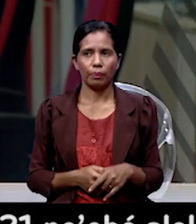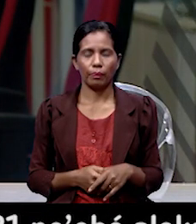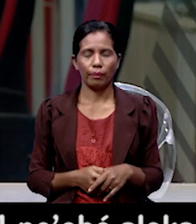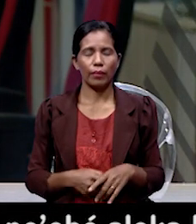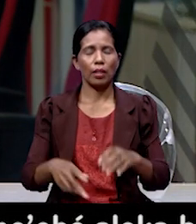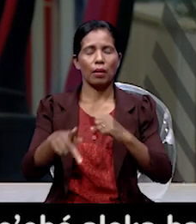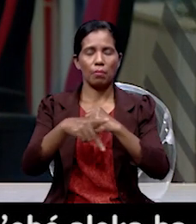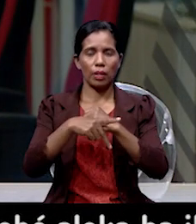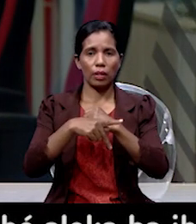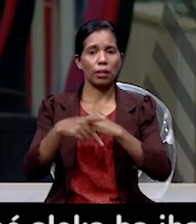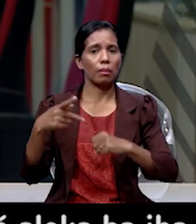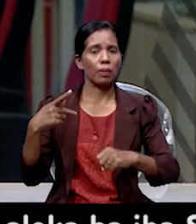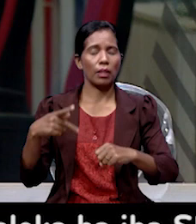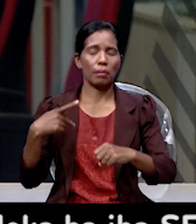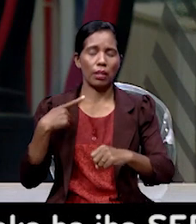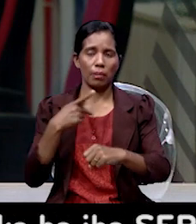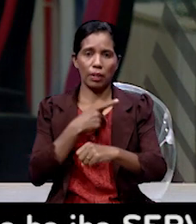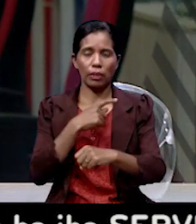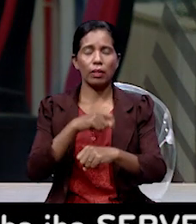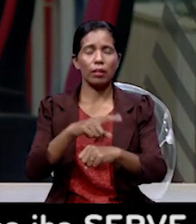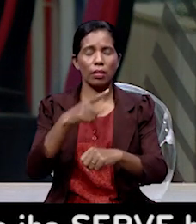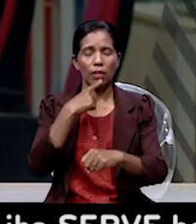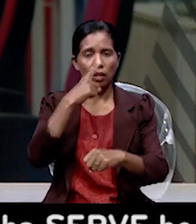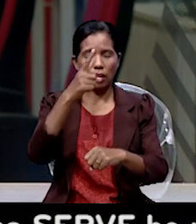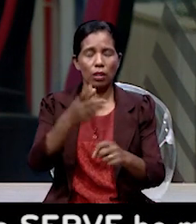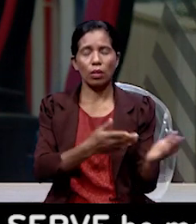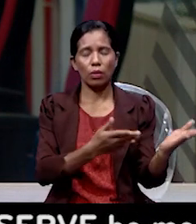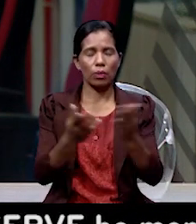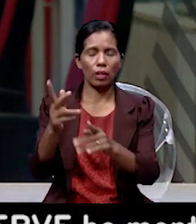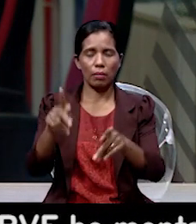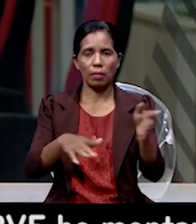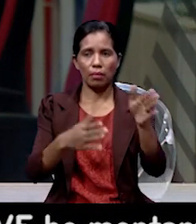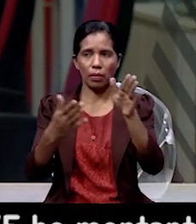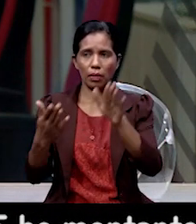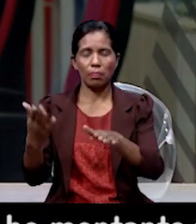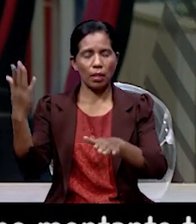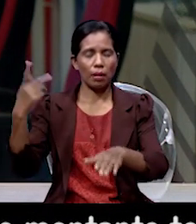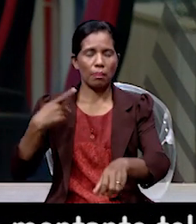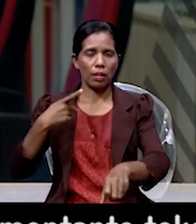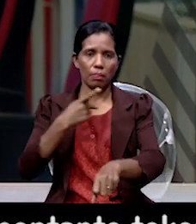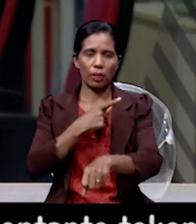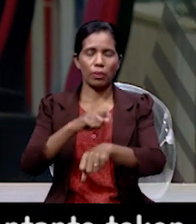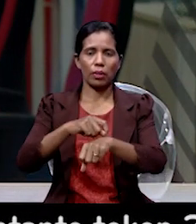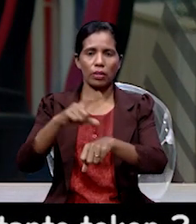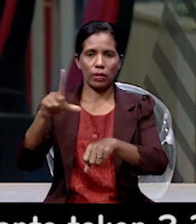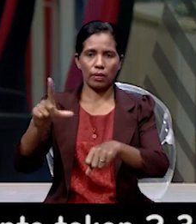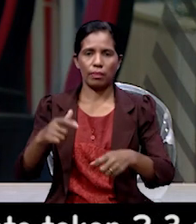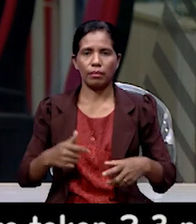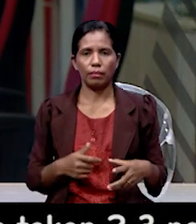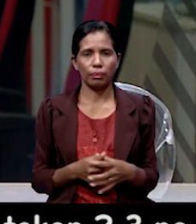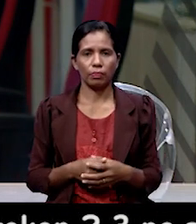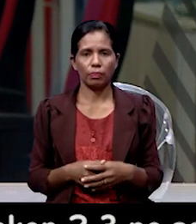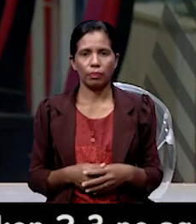Bancada parlamentar Sira suzere lori mateisin saudoso mahunu ba Parlamento Nacional.